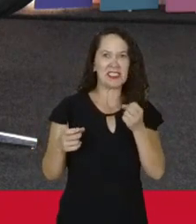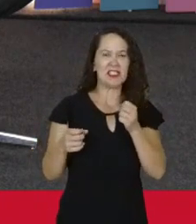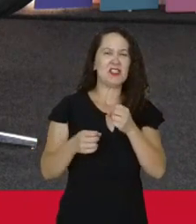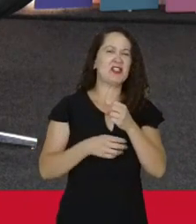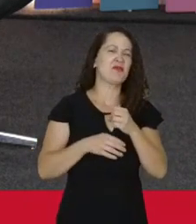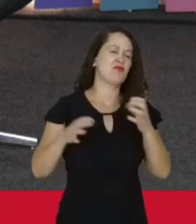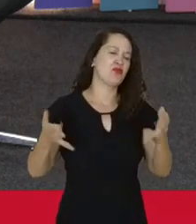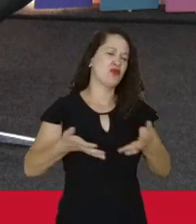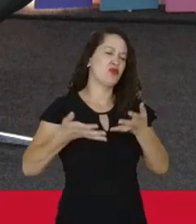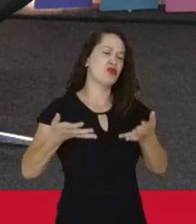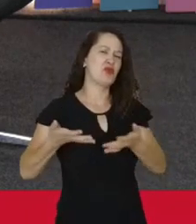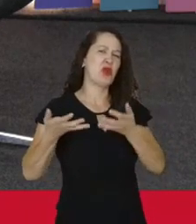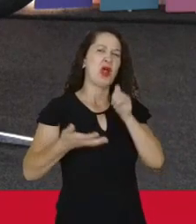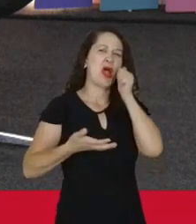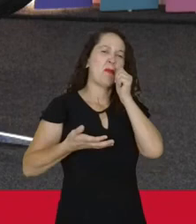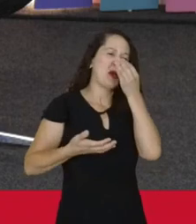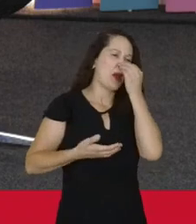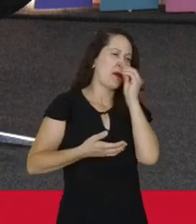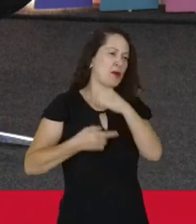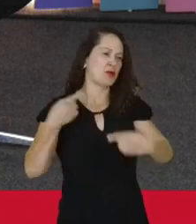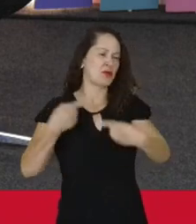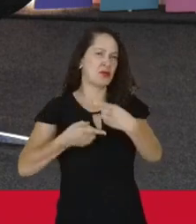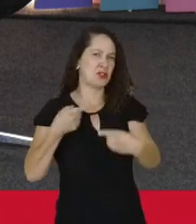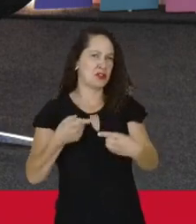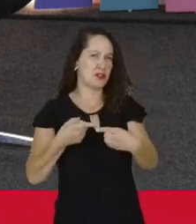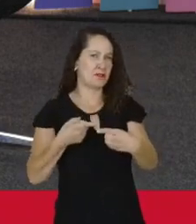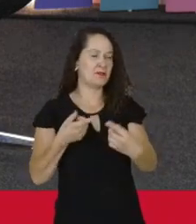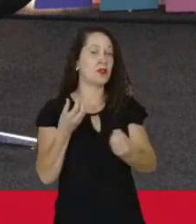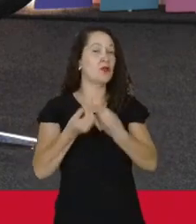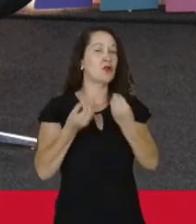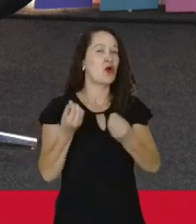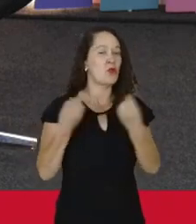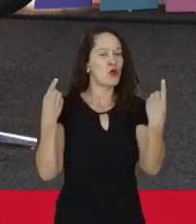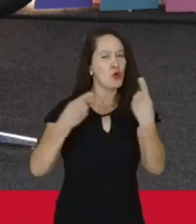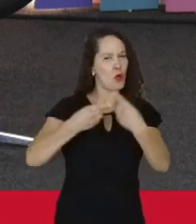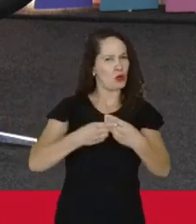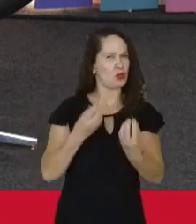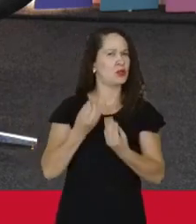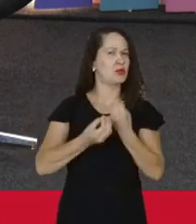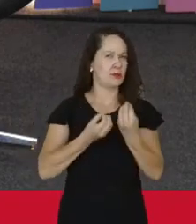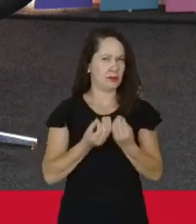ocupação dos espaços de poder por estas pessoas. Como combater isso?